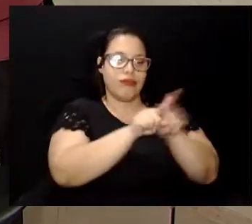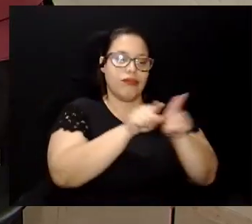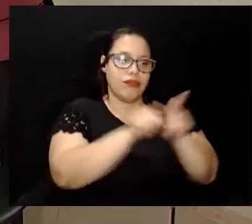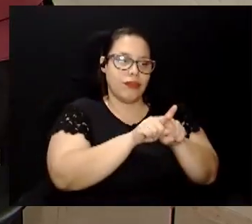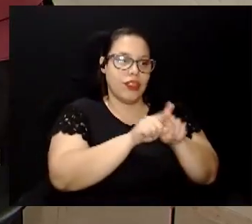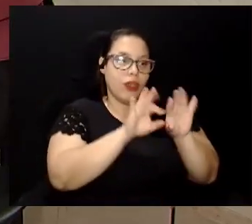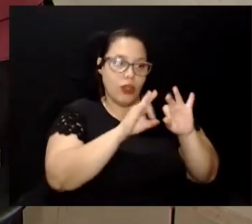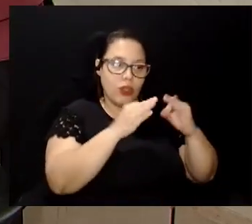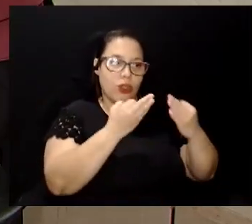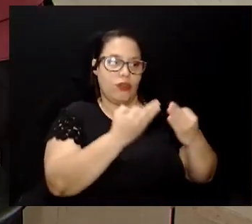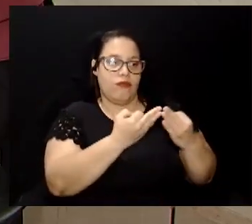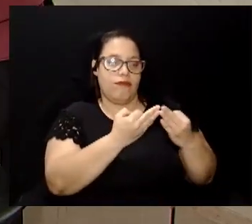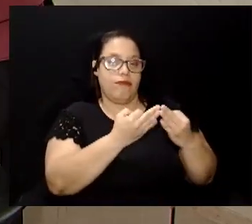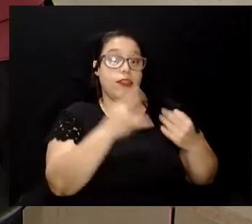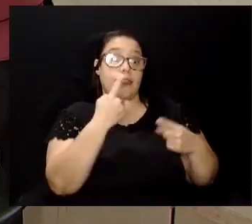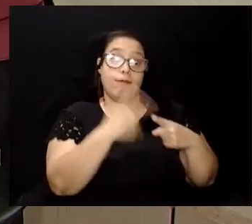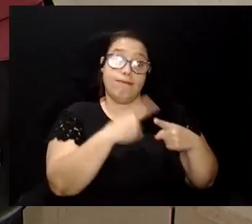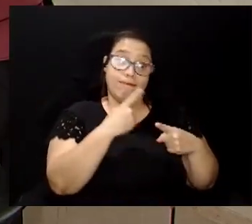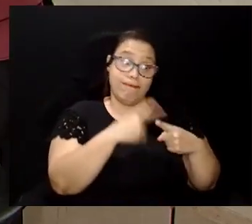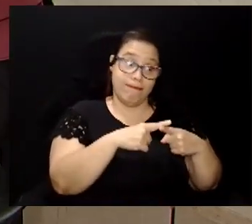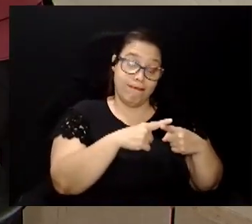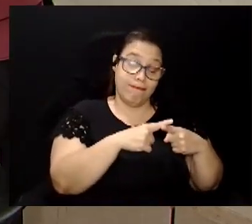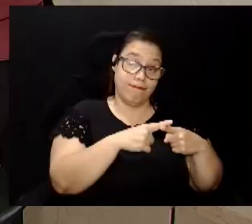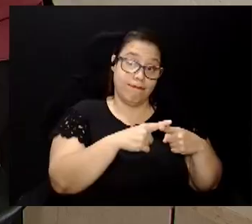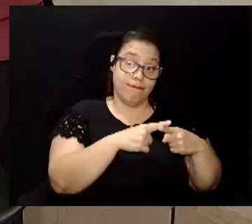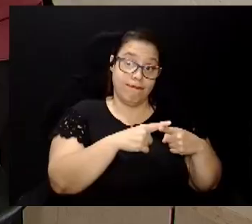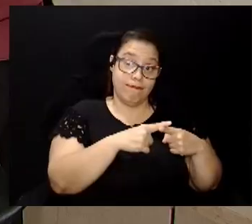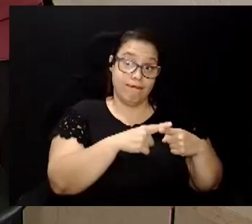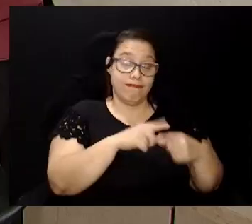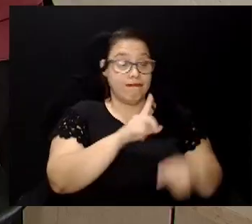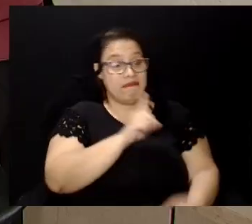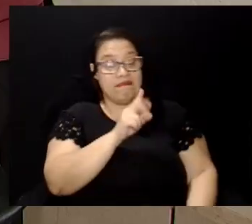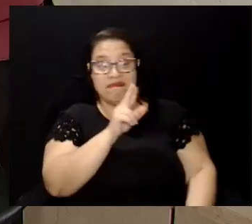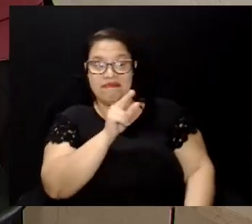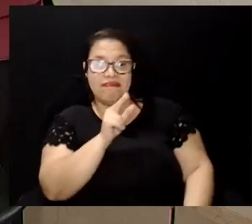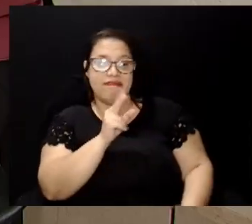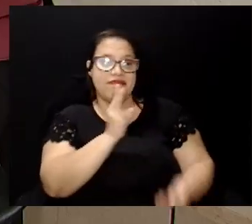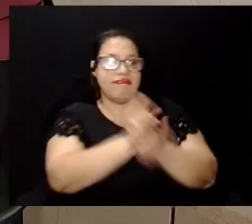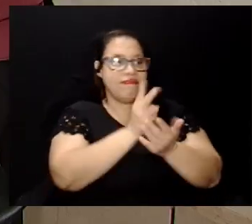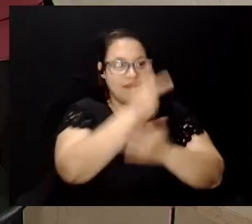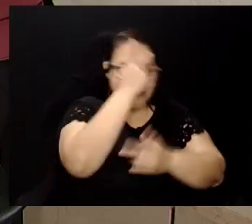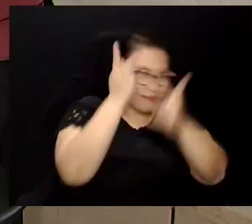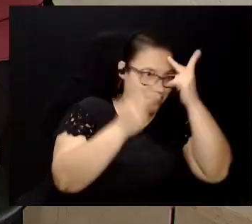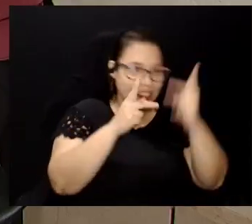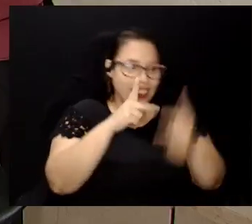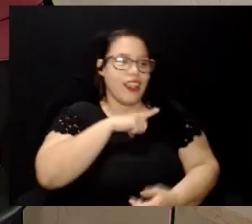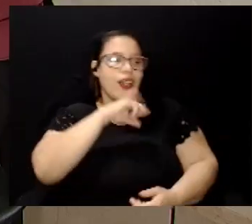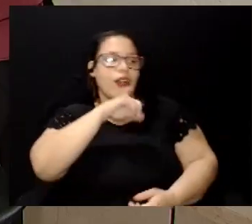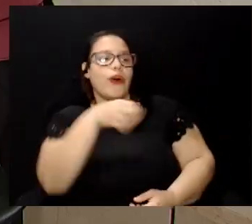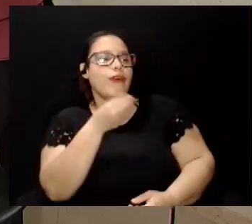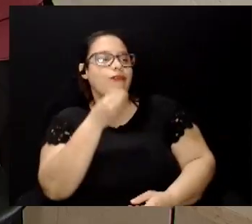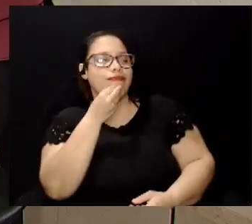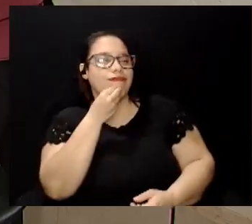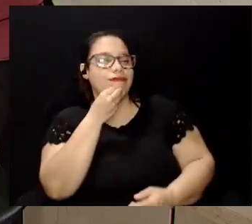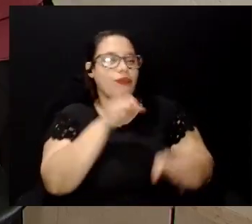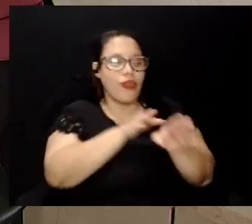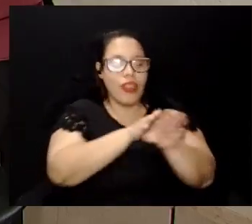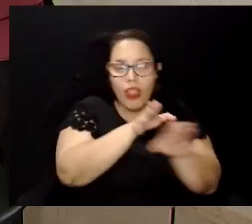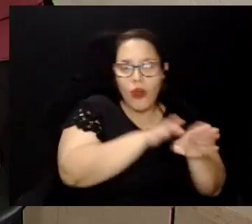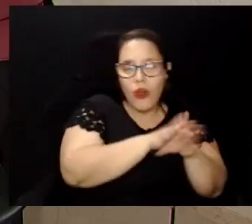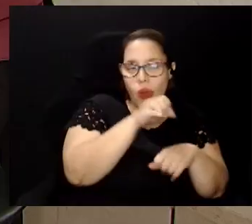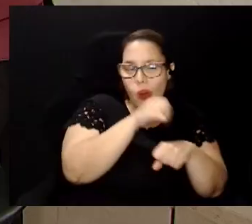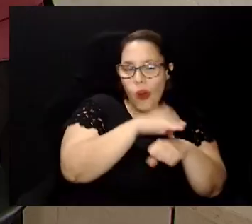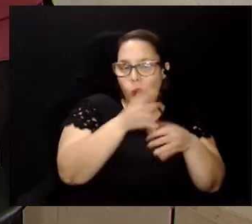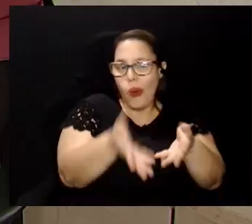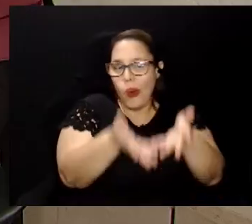gente tem aqui e também das suas famílias, porque nem sempre as pessoas têm oportunidades de